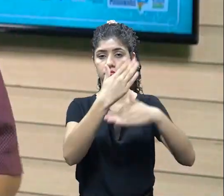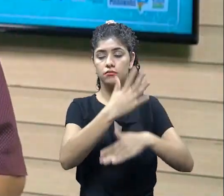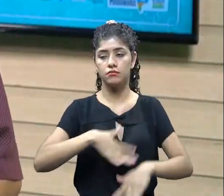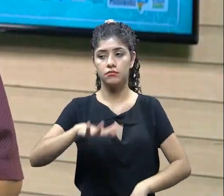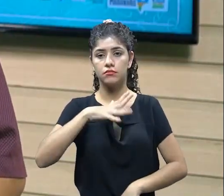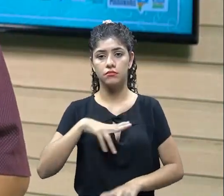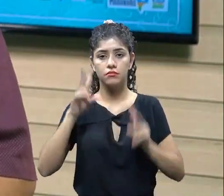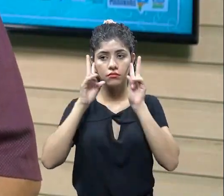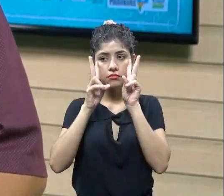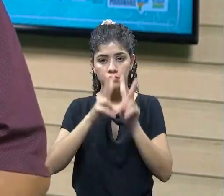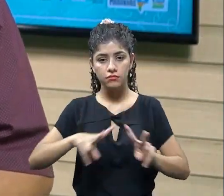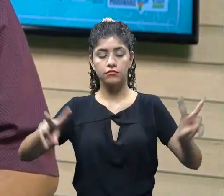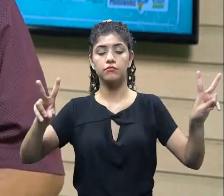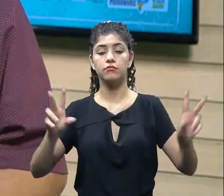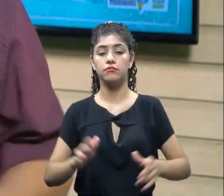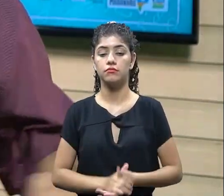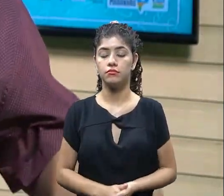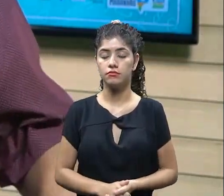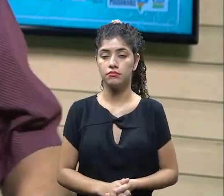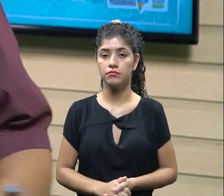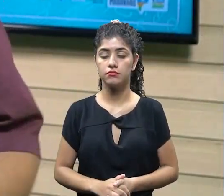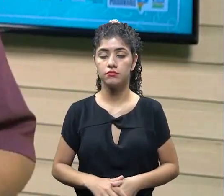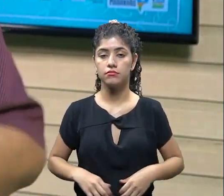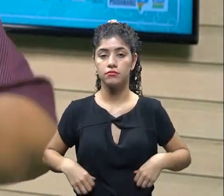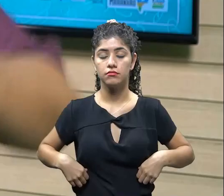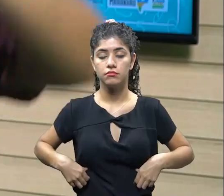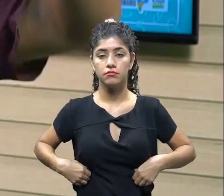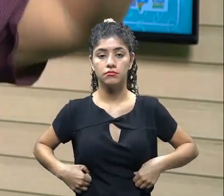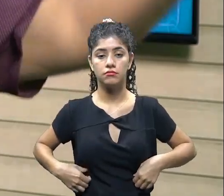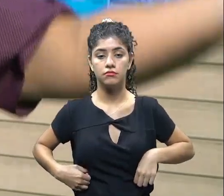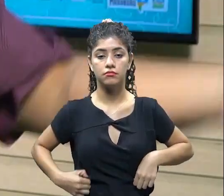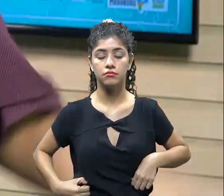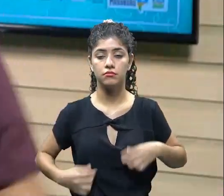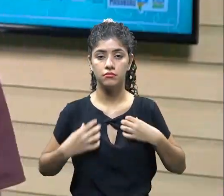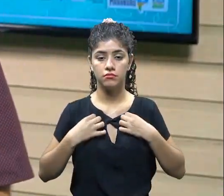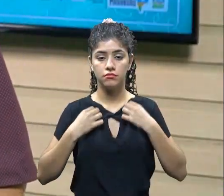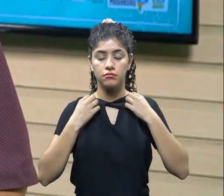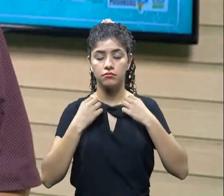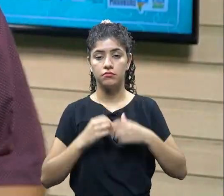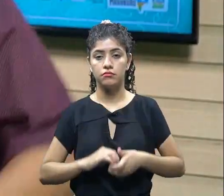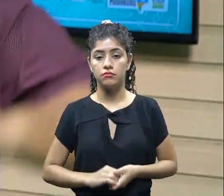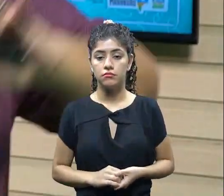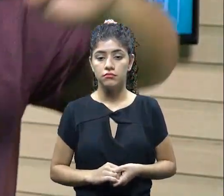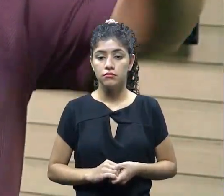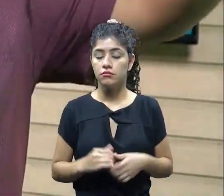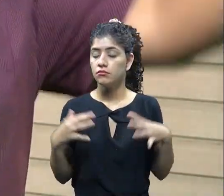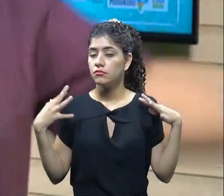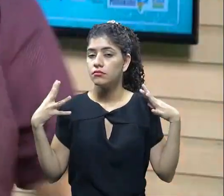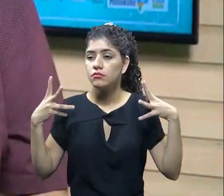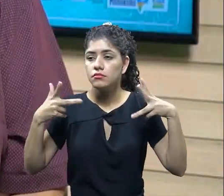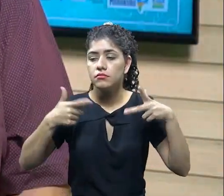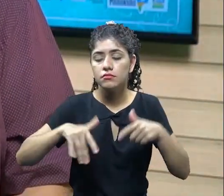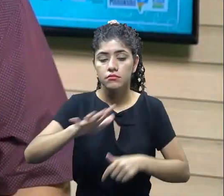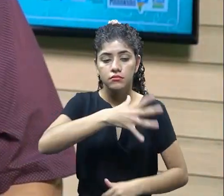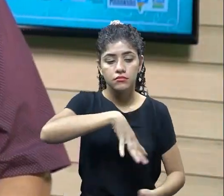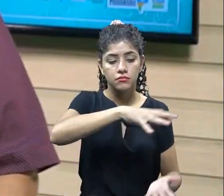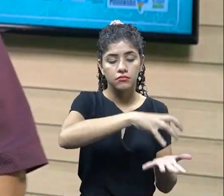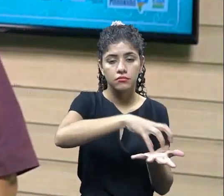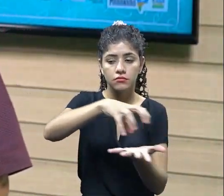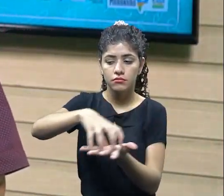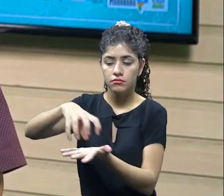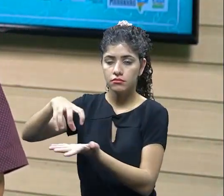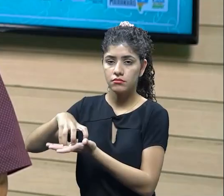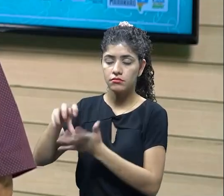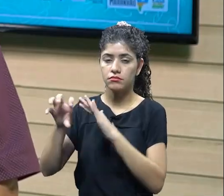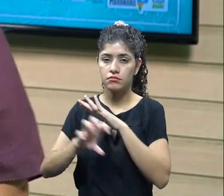no geral. É uma questão executiva, né? De direção, de supervisão geral, de pegar todos os ambientes